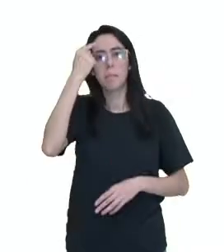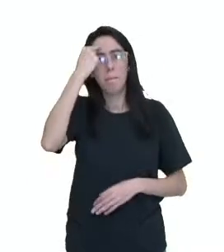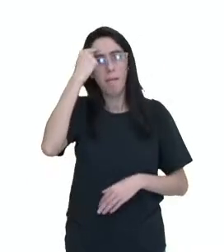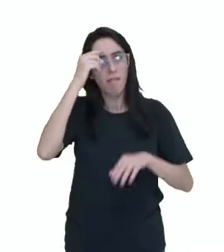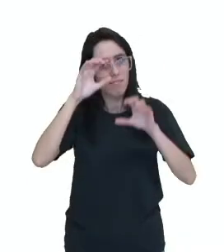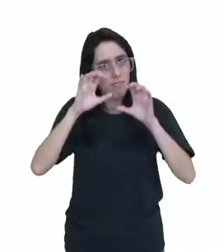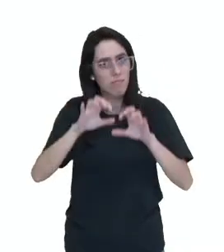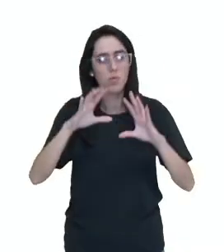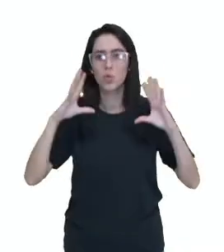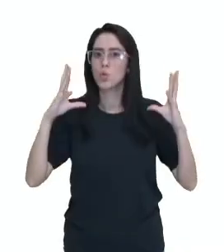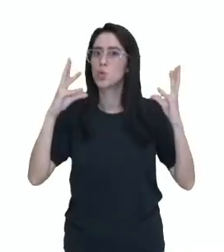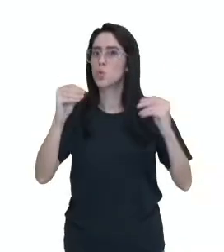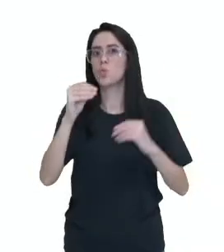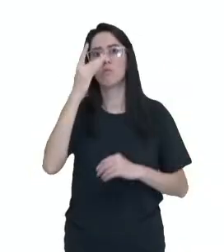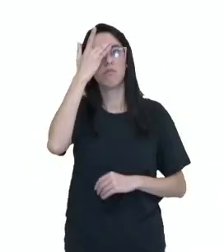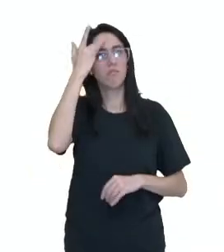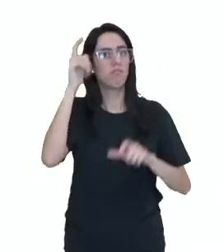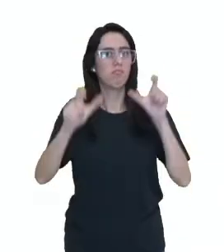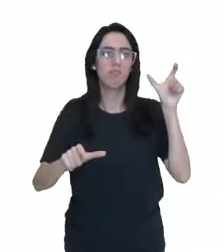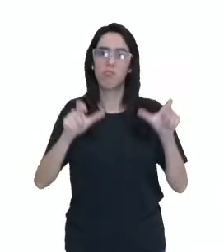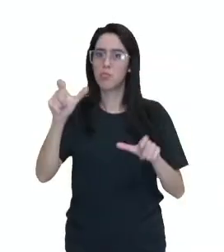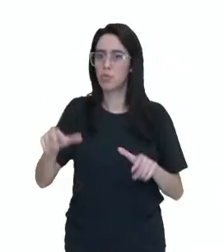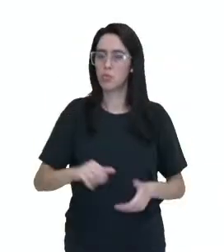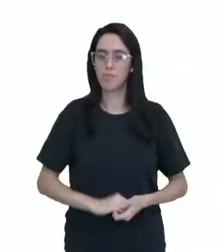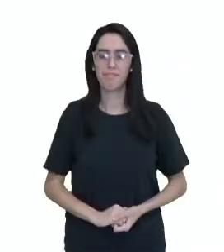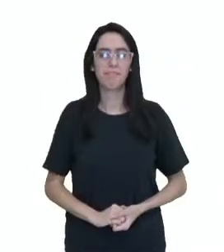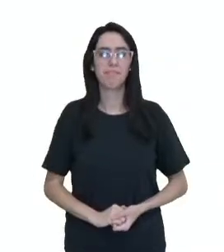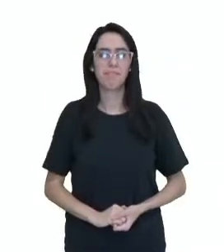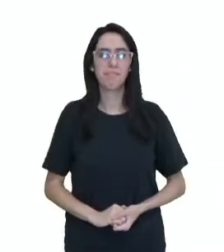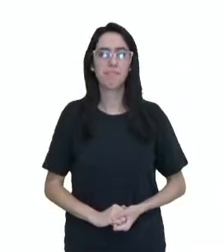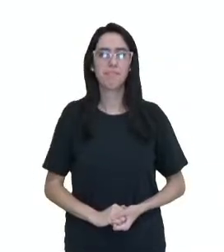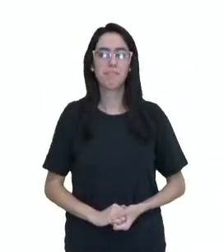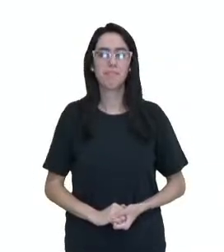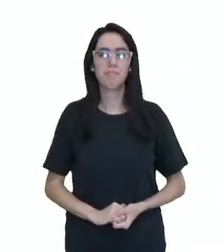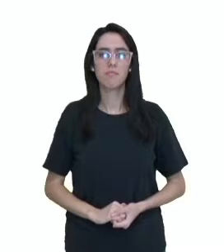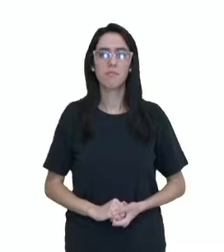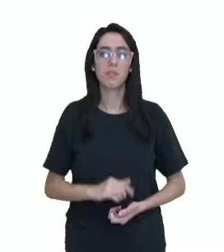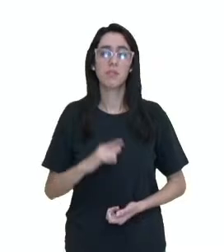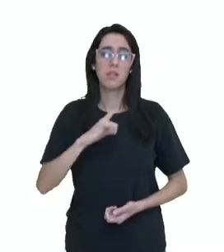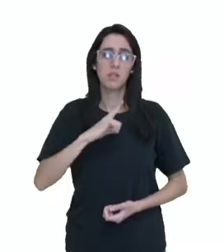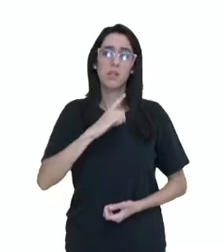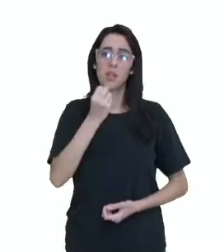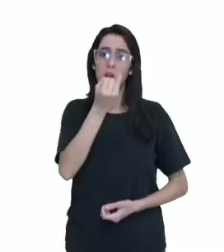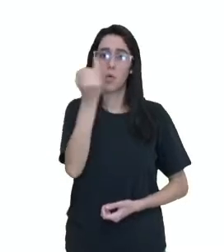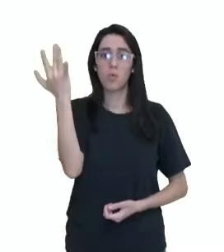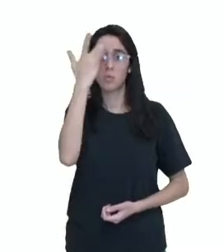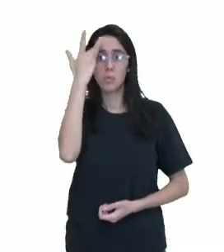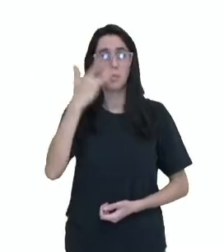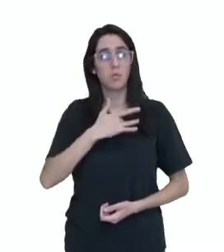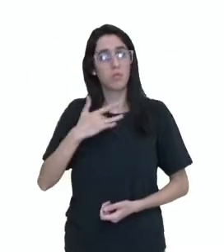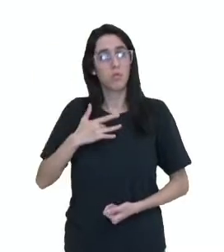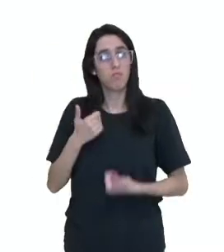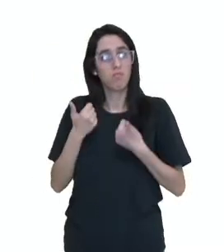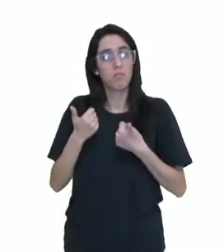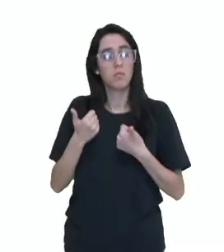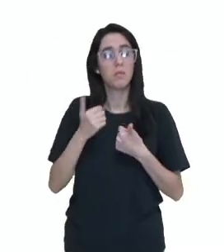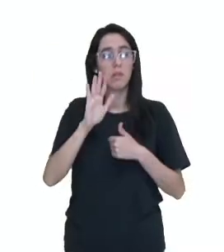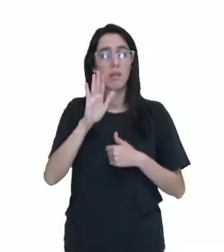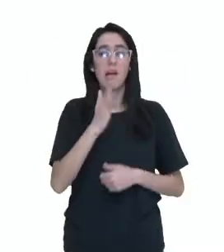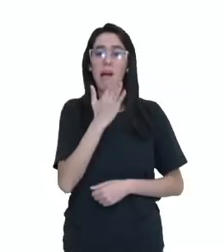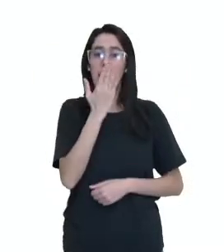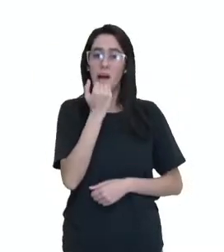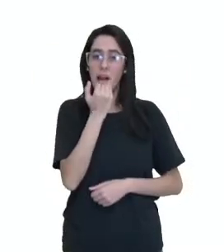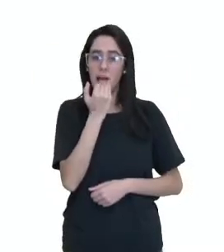para todas as pessoas, por muito mais saudáveis que elas sejam. Por isso, quando se fala em alimentos que